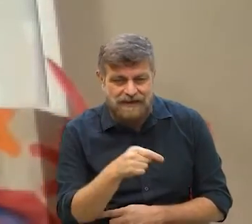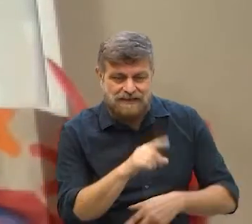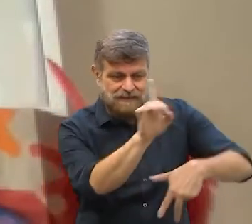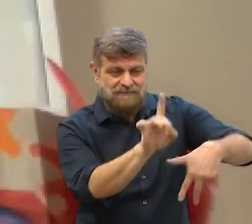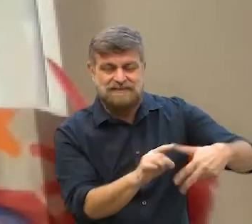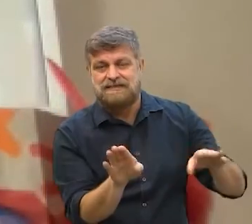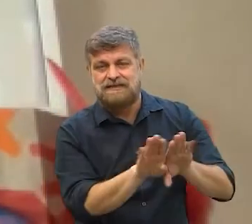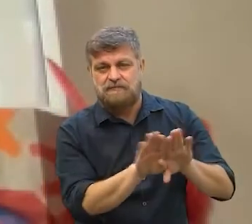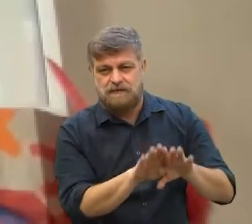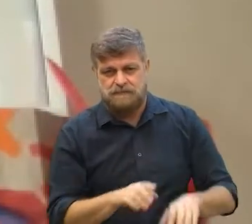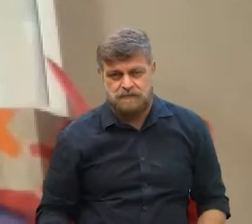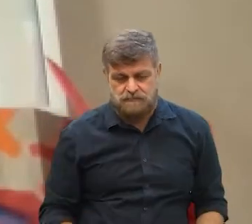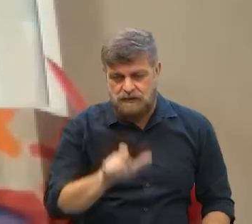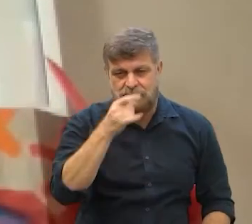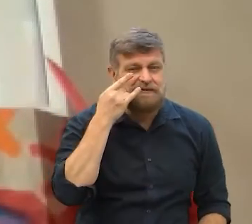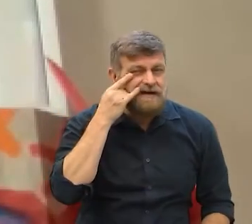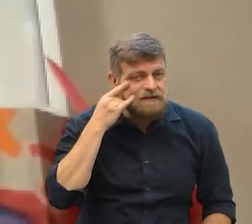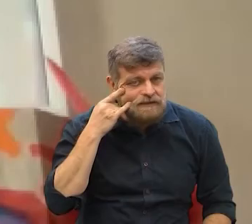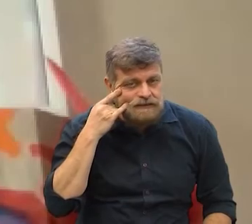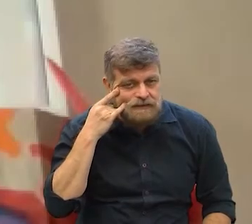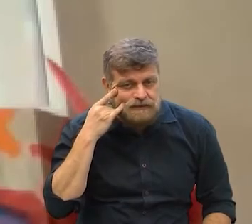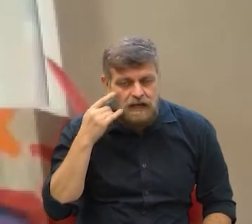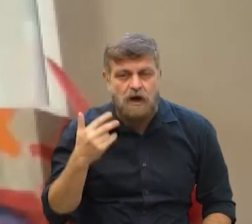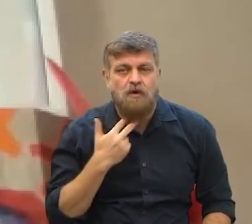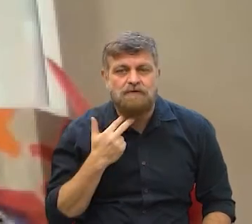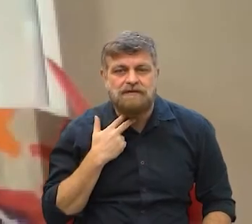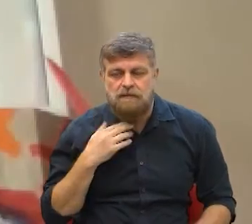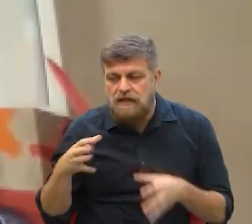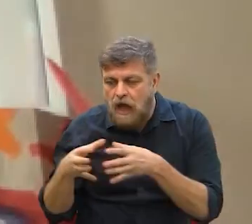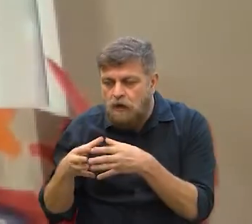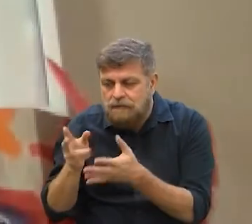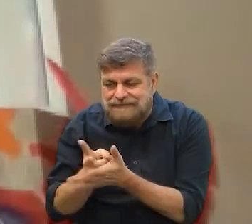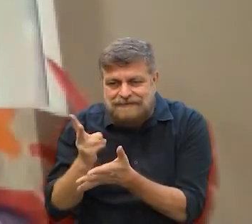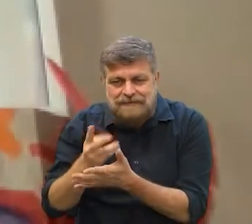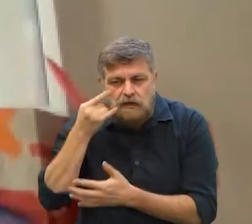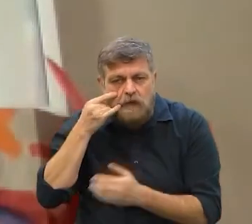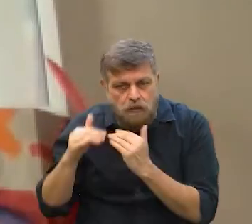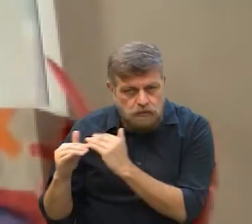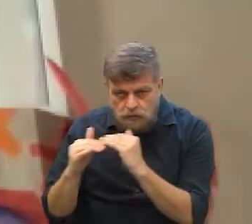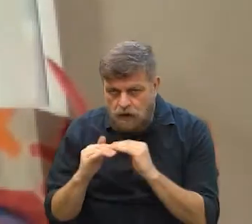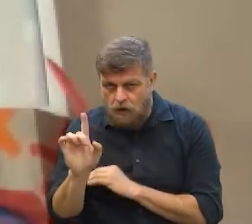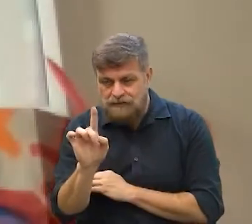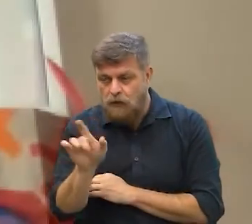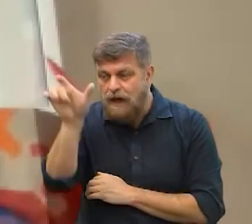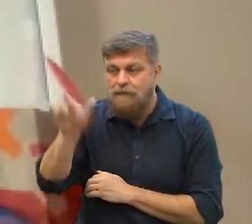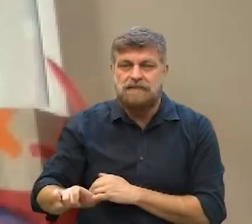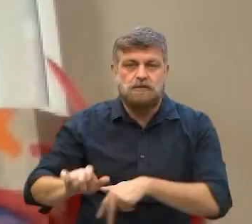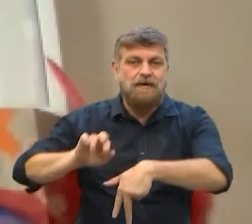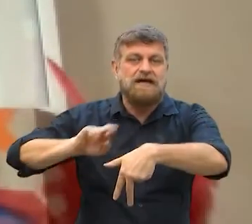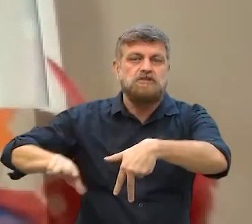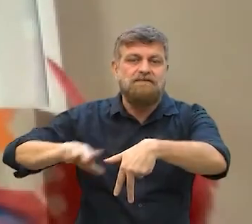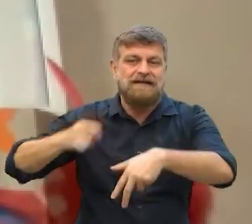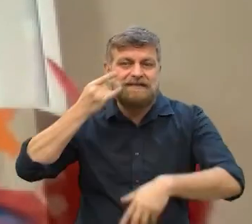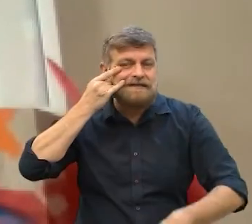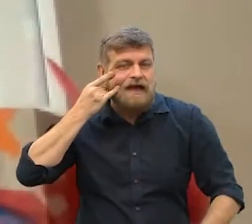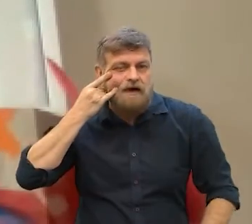também. Então, uma pessoa com síndrome de Down não se esgota na pessoa com síndrome de Down. Ela é diferente de outra